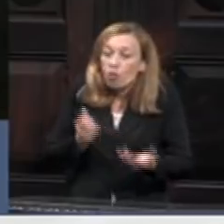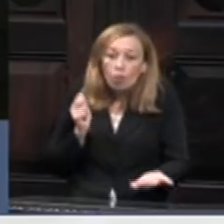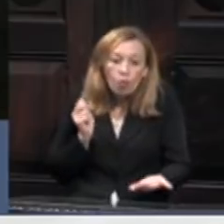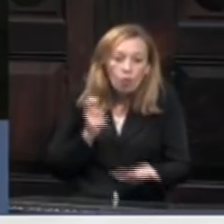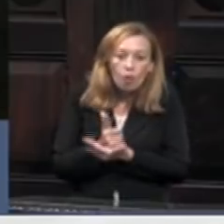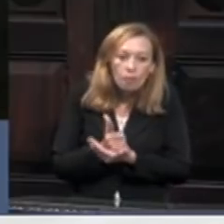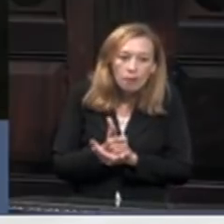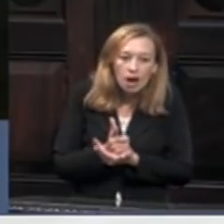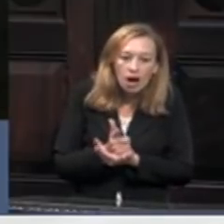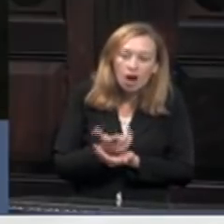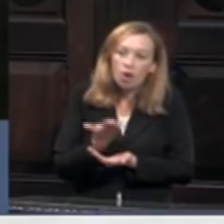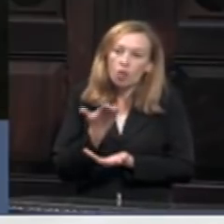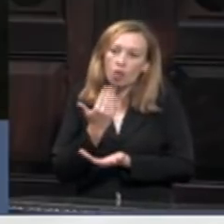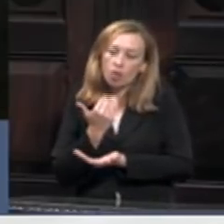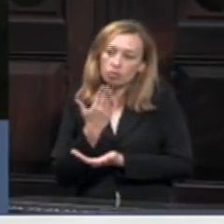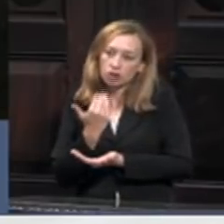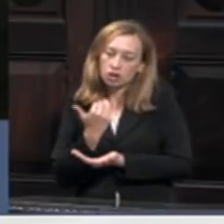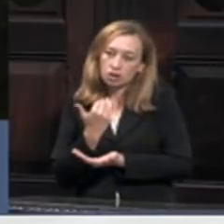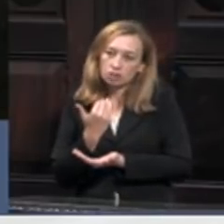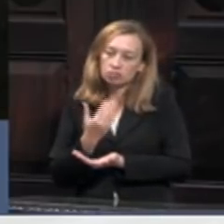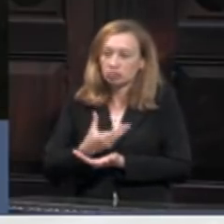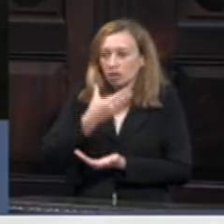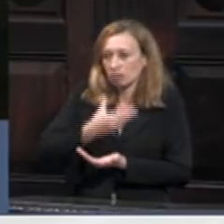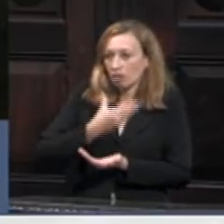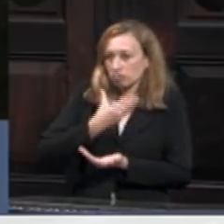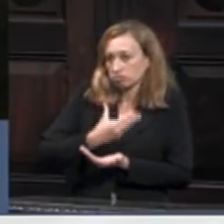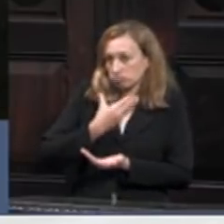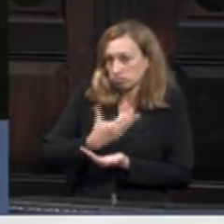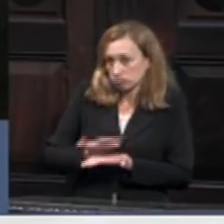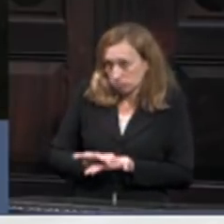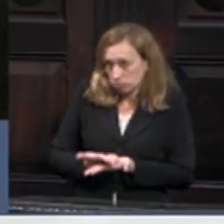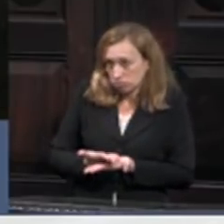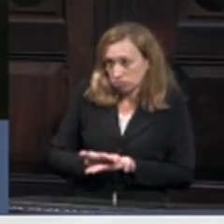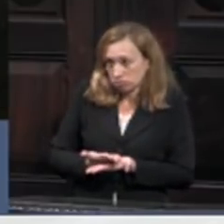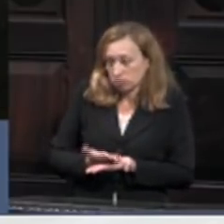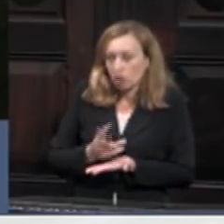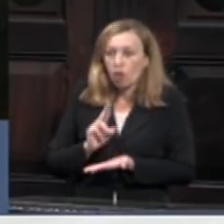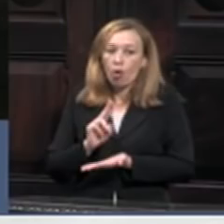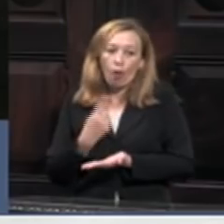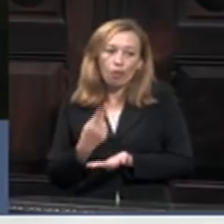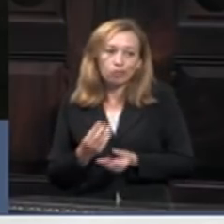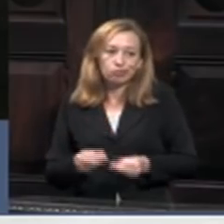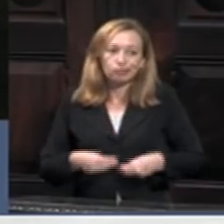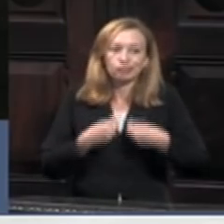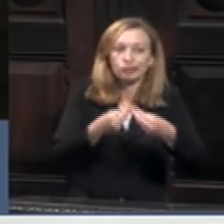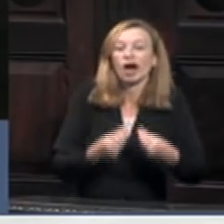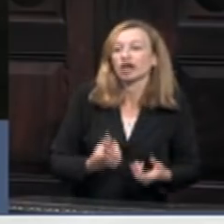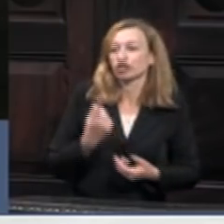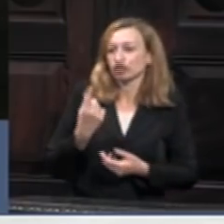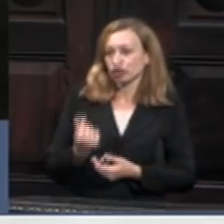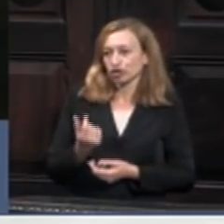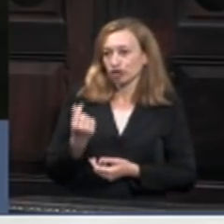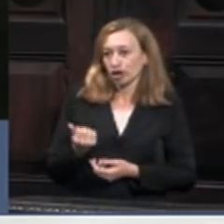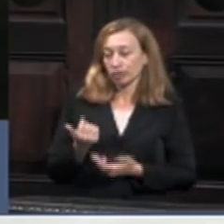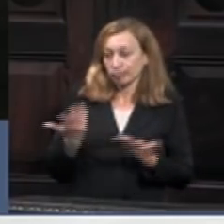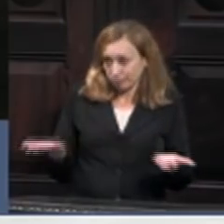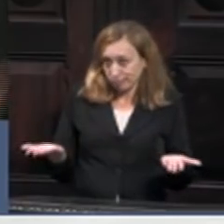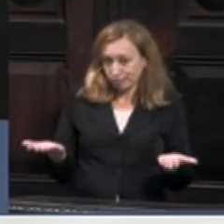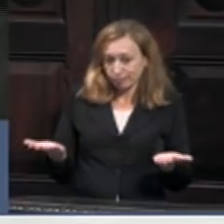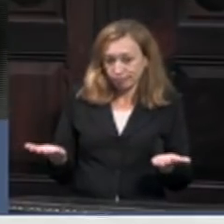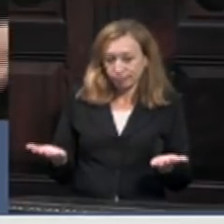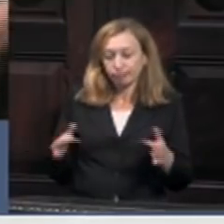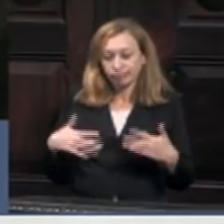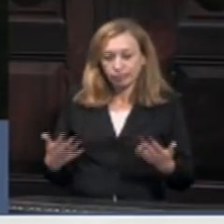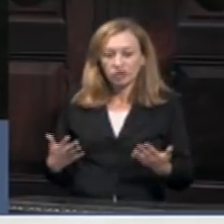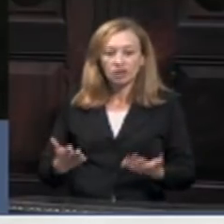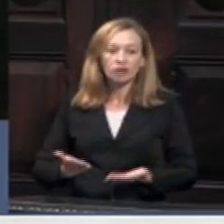comprar uma cesta básica para o Natal, que fará devolver R$50 mil. Então, estou